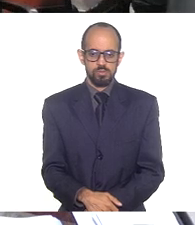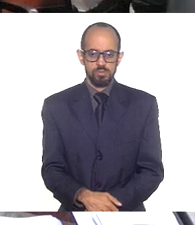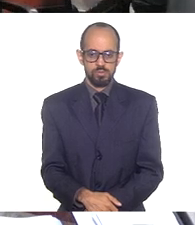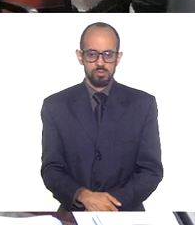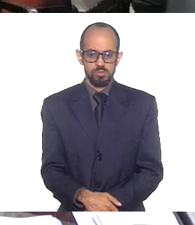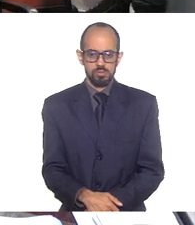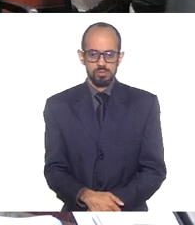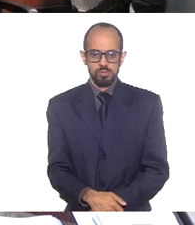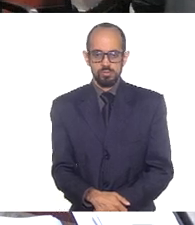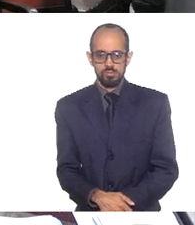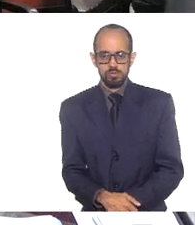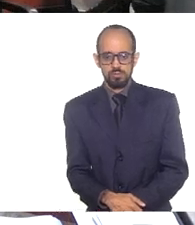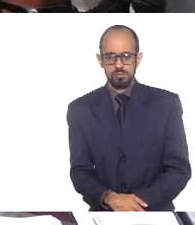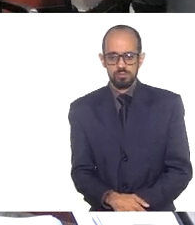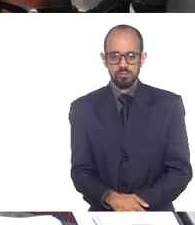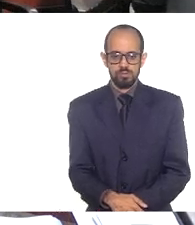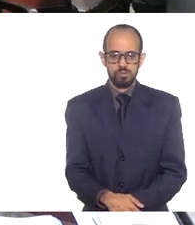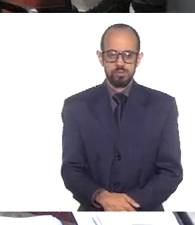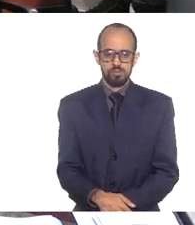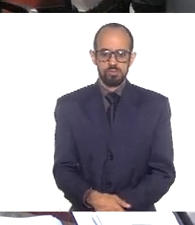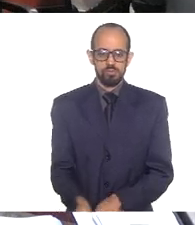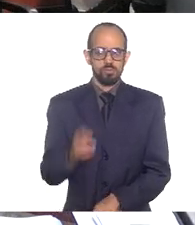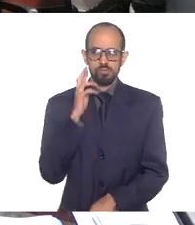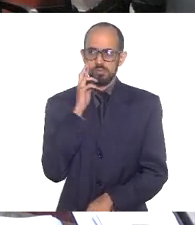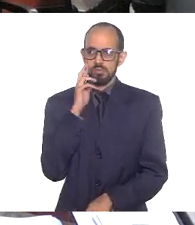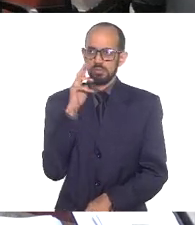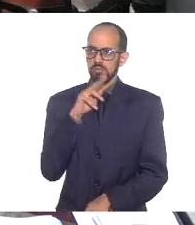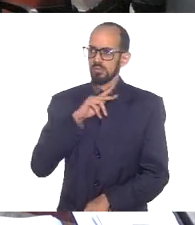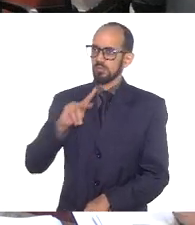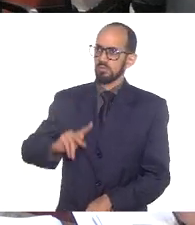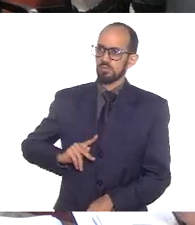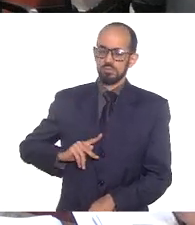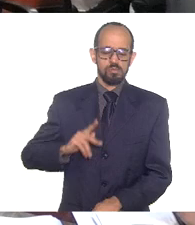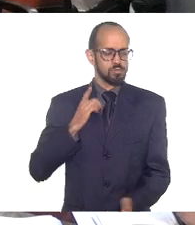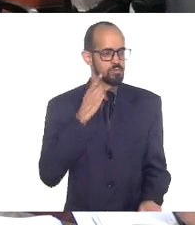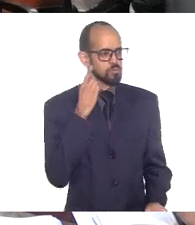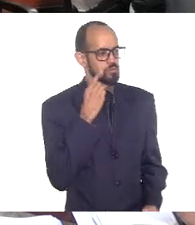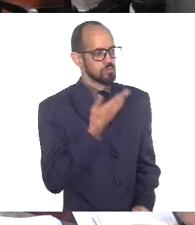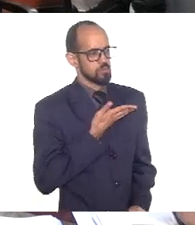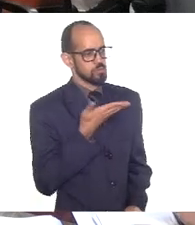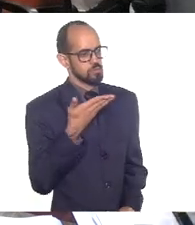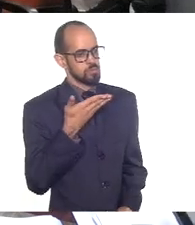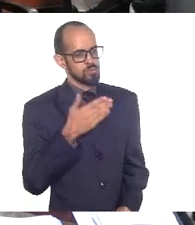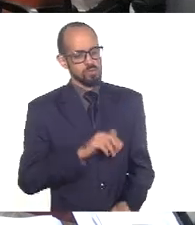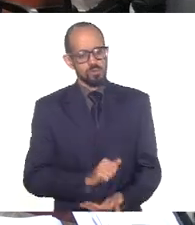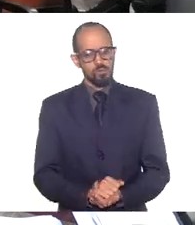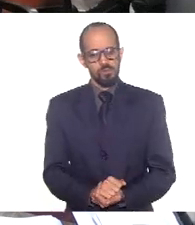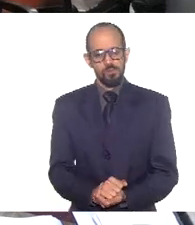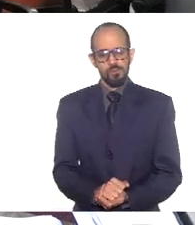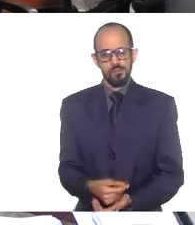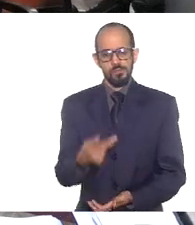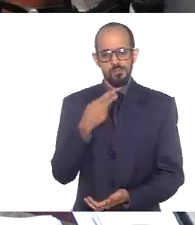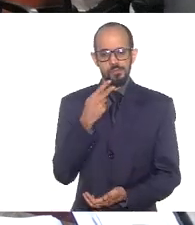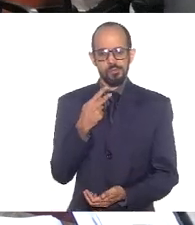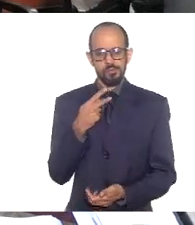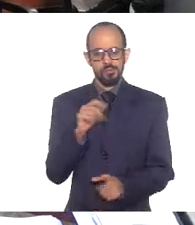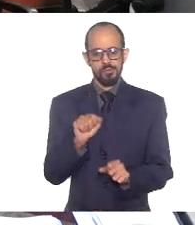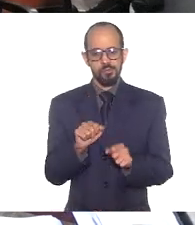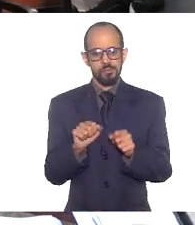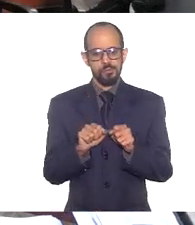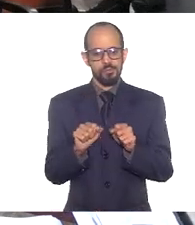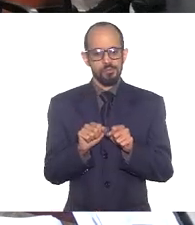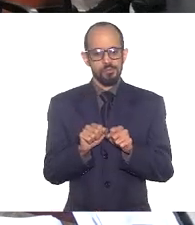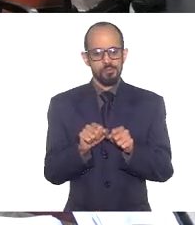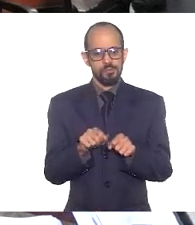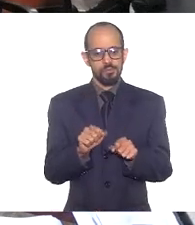o senhor presidente senhoras deputadas e senhores deputados farei aqui o encaminhamento